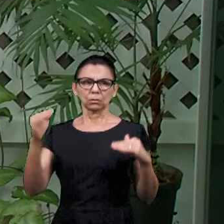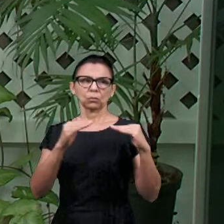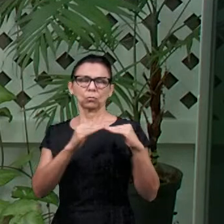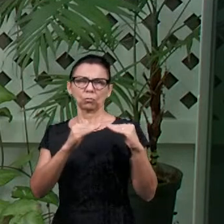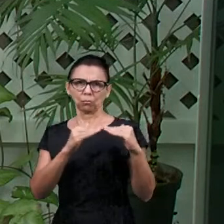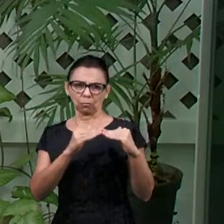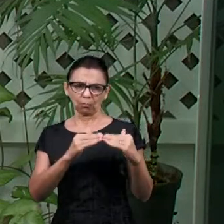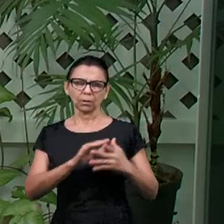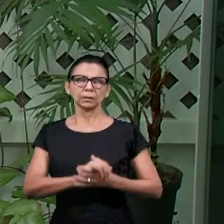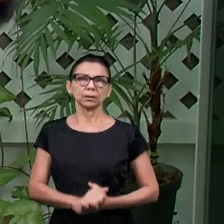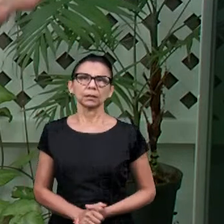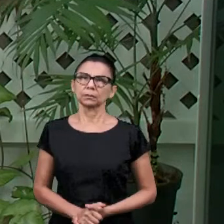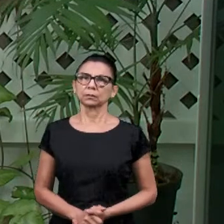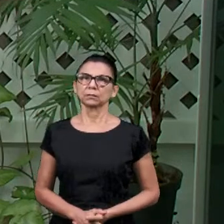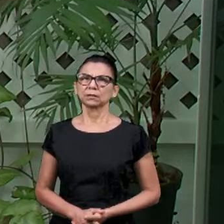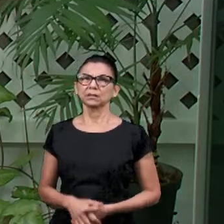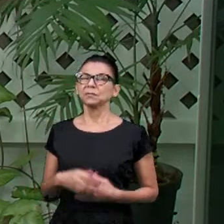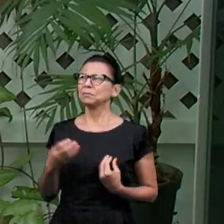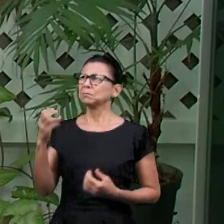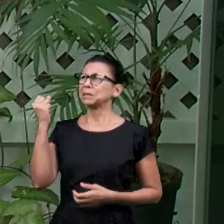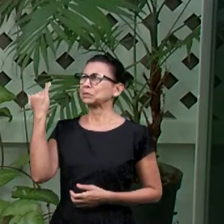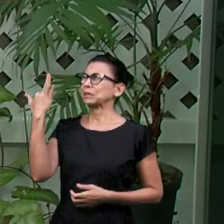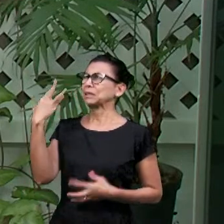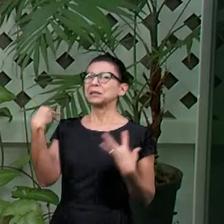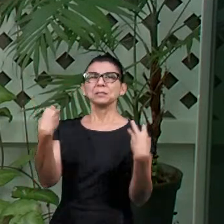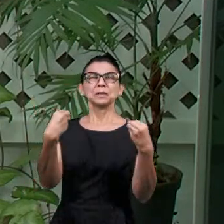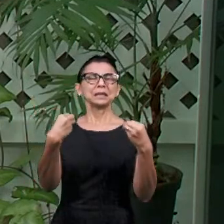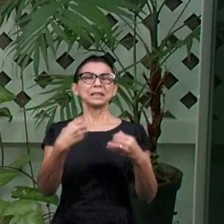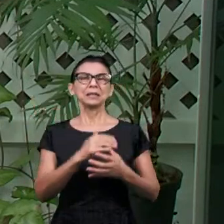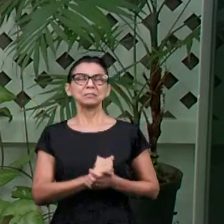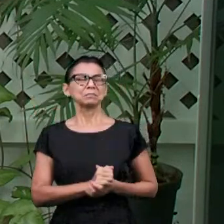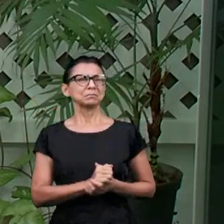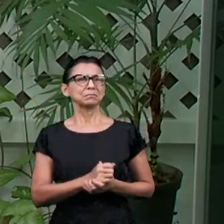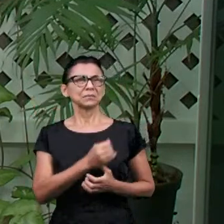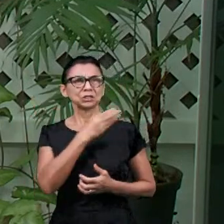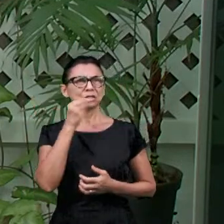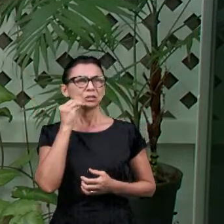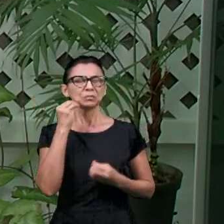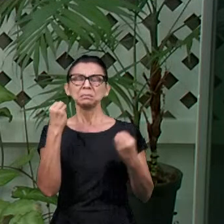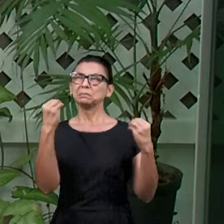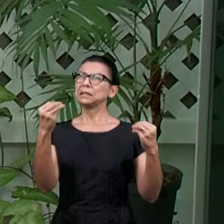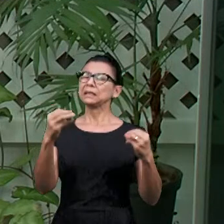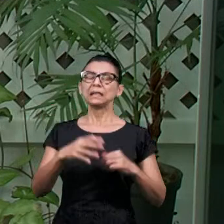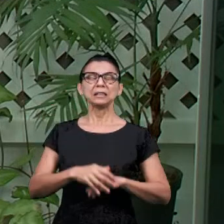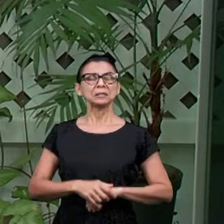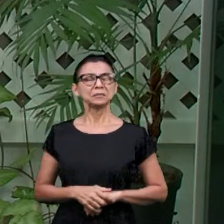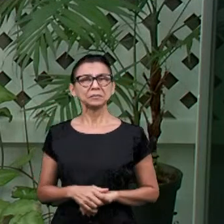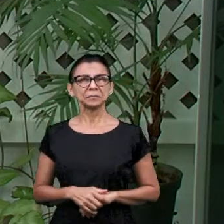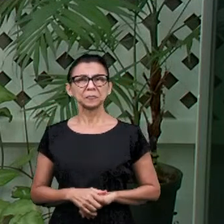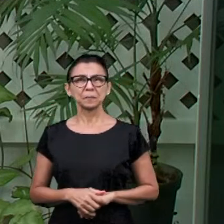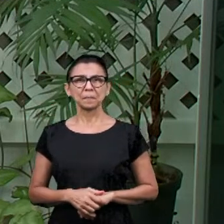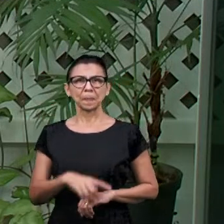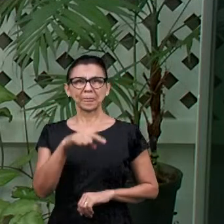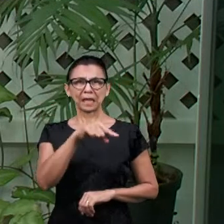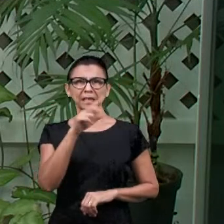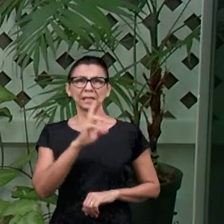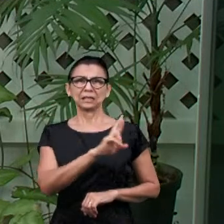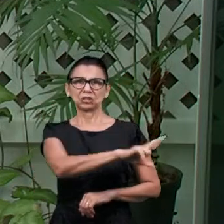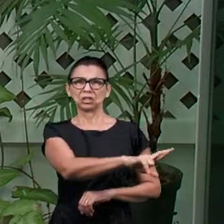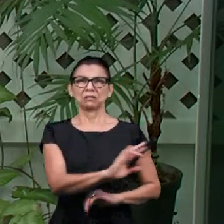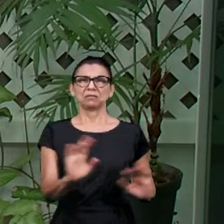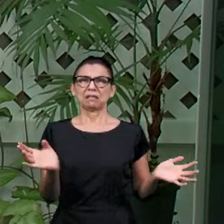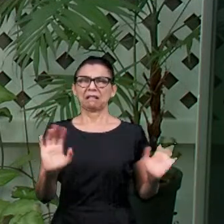isso? Jejum, para quê? Palavra revelada, para quê? Se você tem uma pessoa